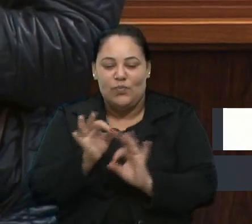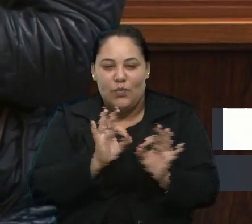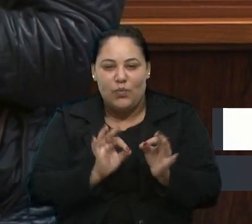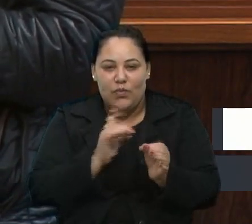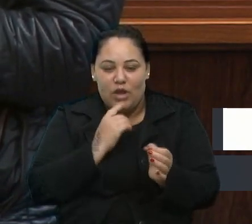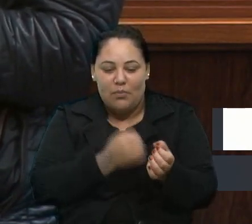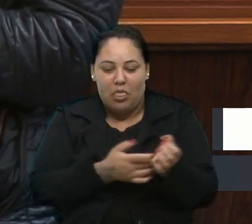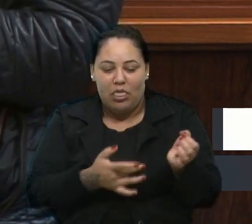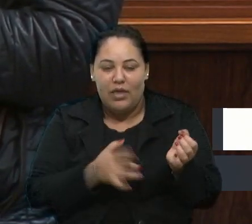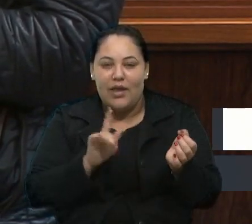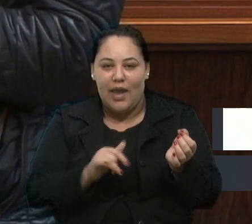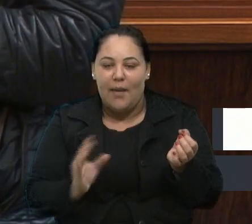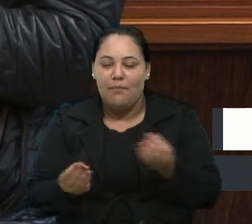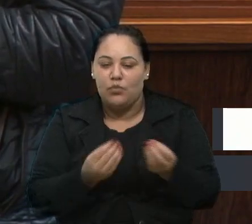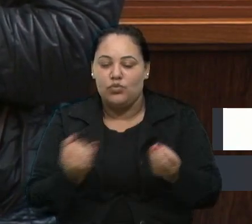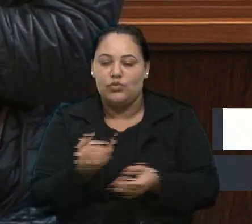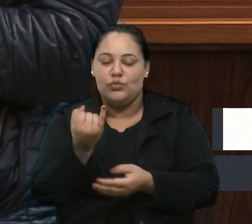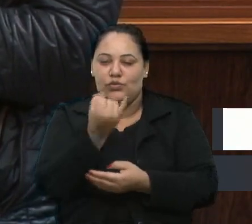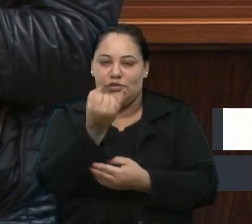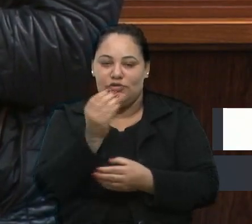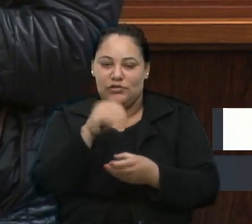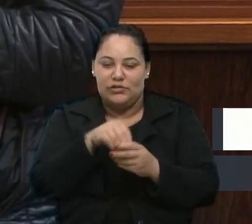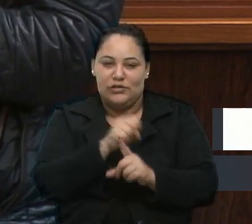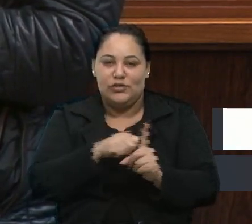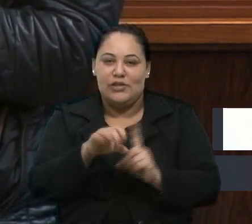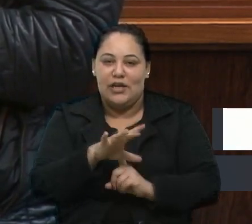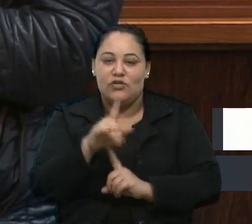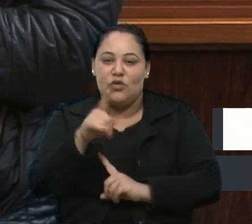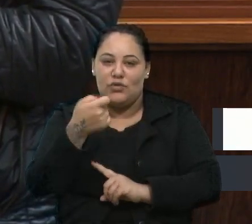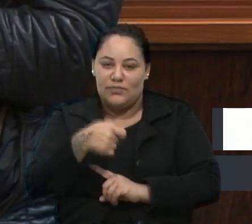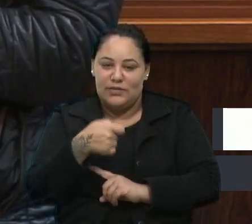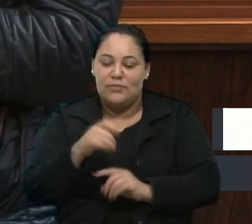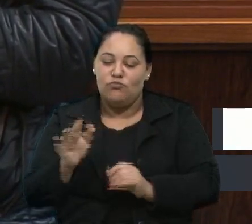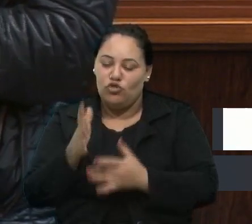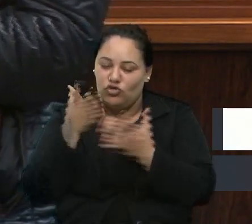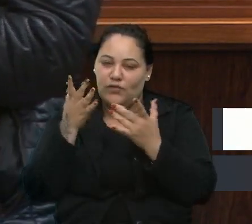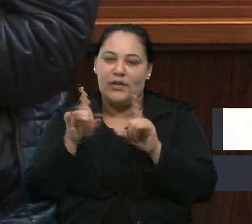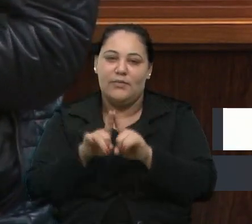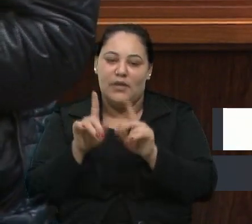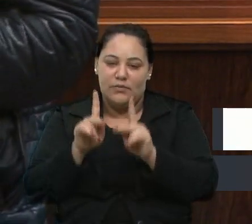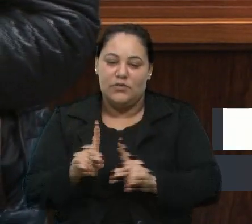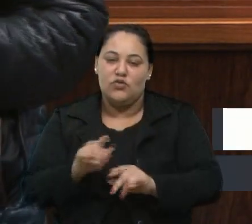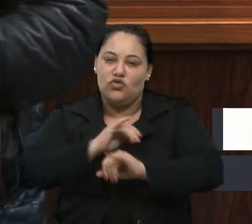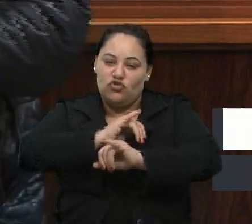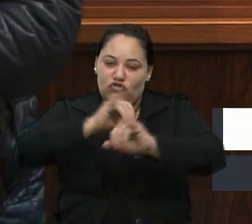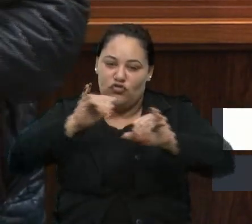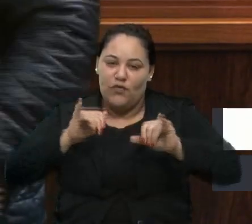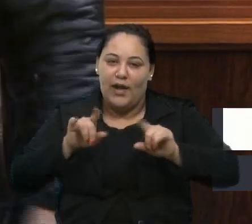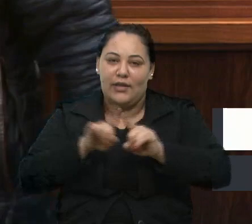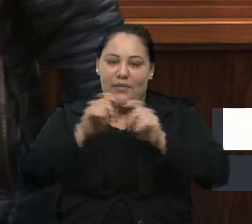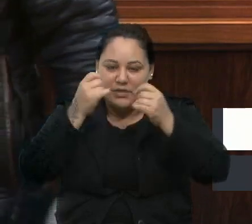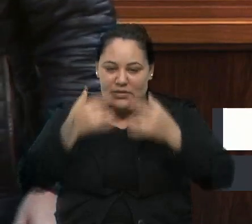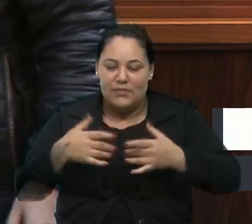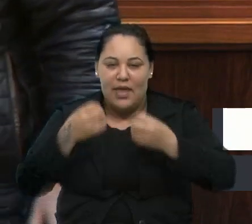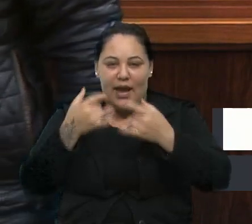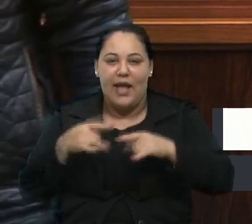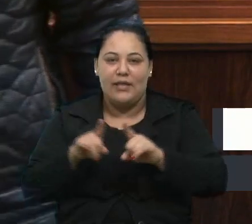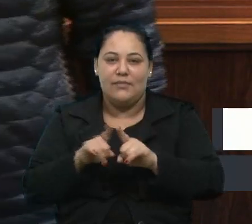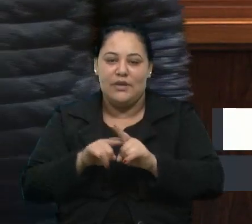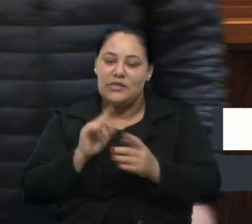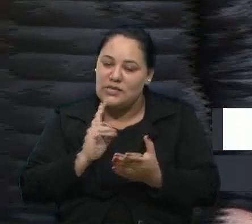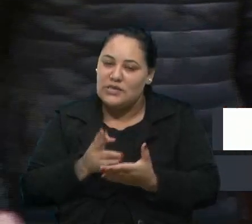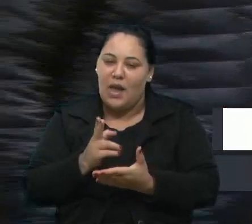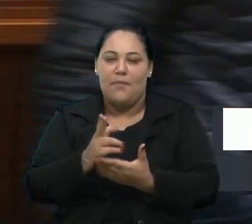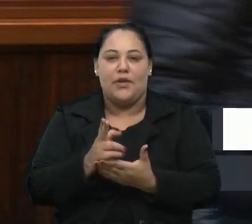algo muito importante na nossa sociedade, que precisa ser incentivado, divulgado e explicado cada vez